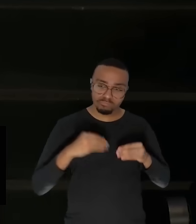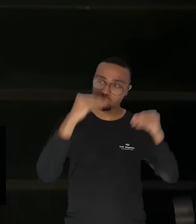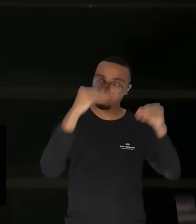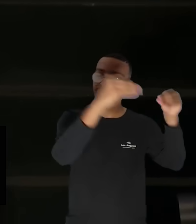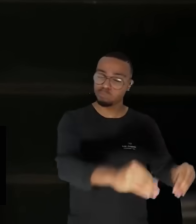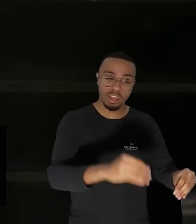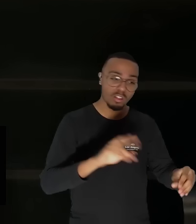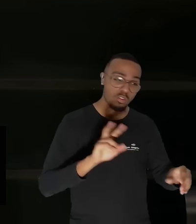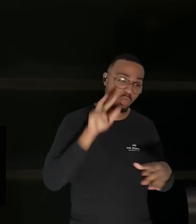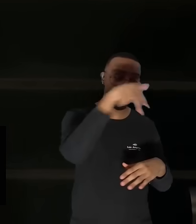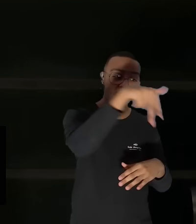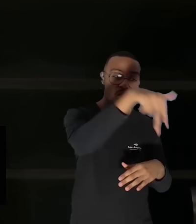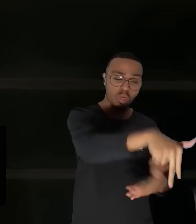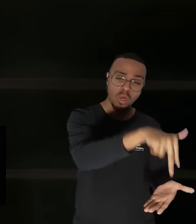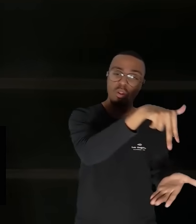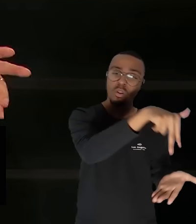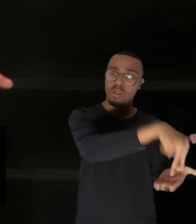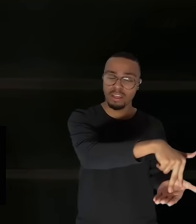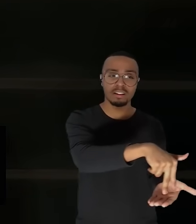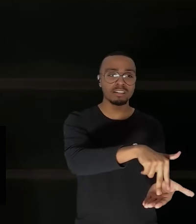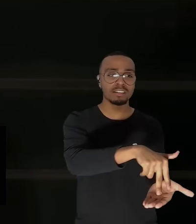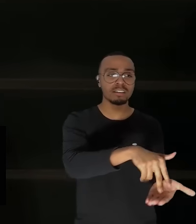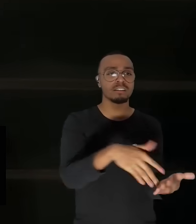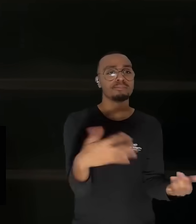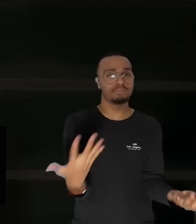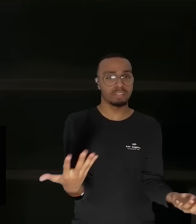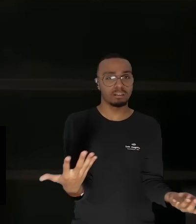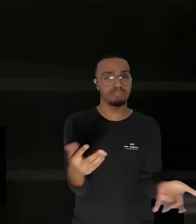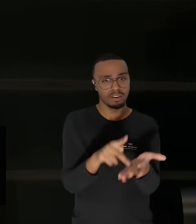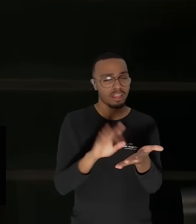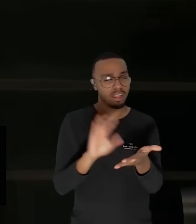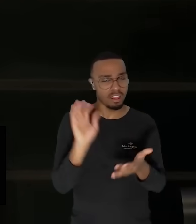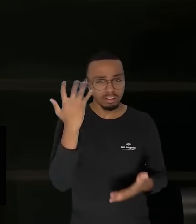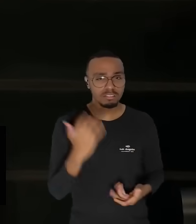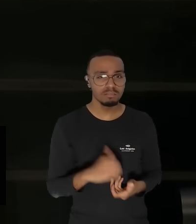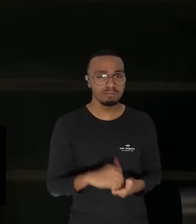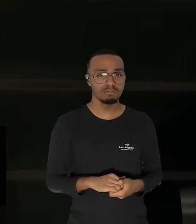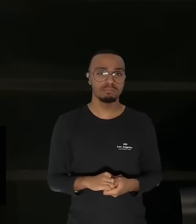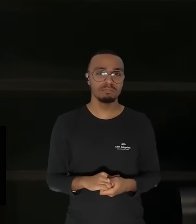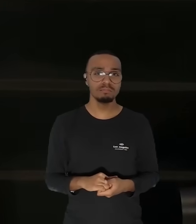Como é que a história termina? Do outro lado.